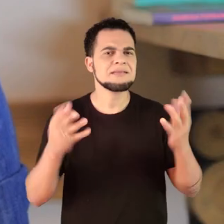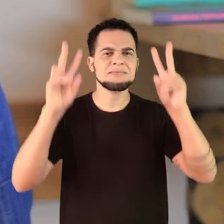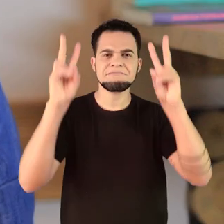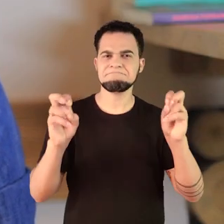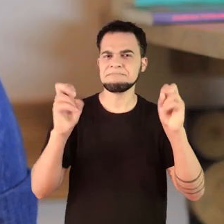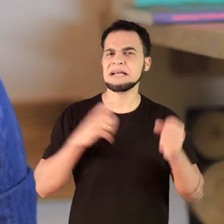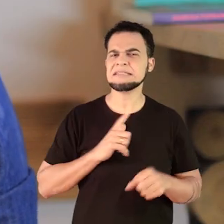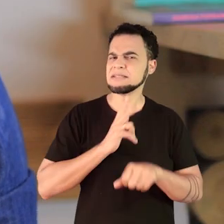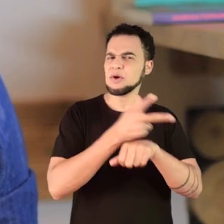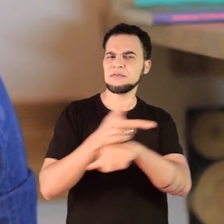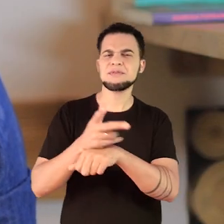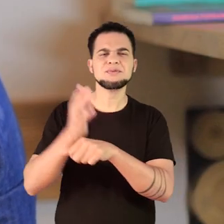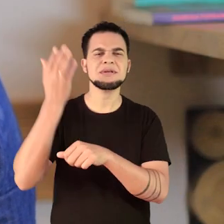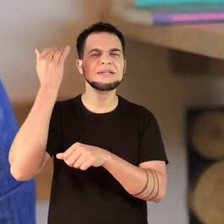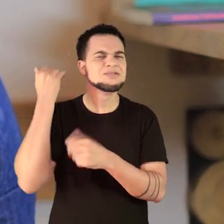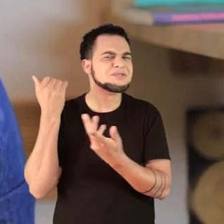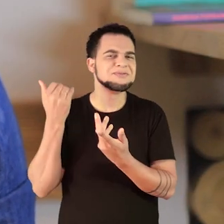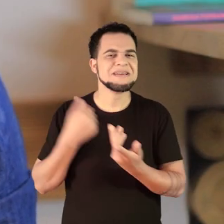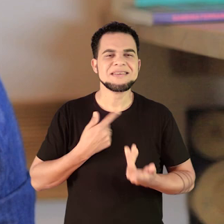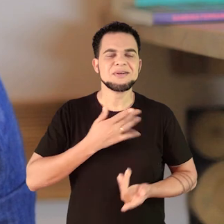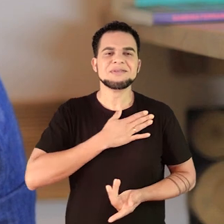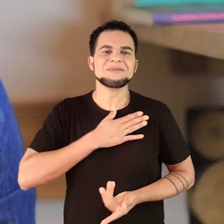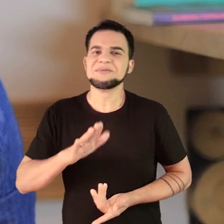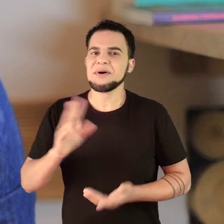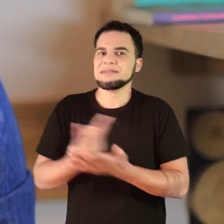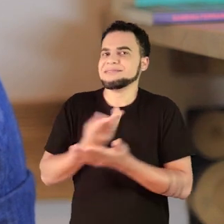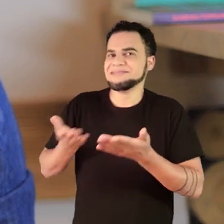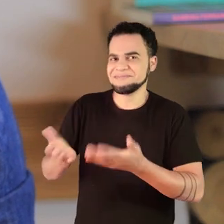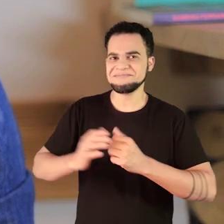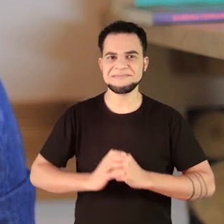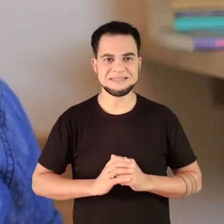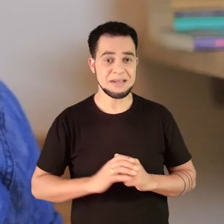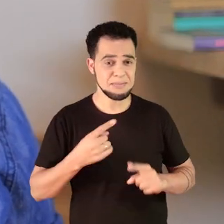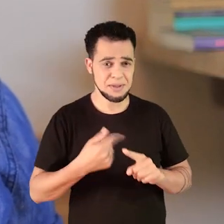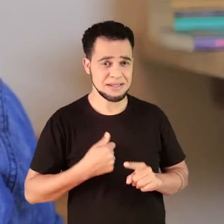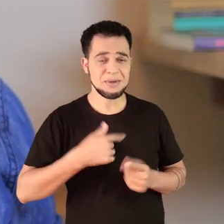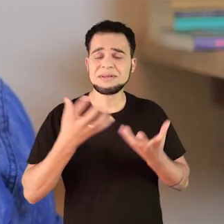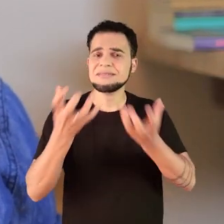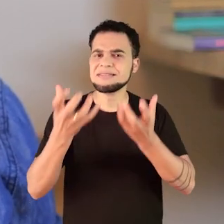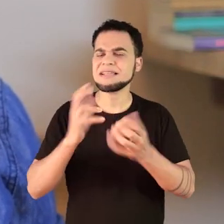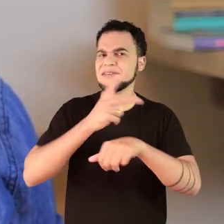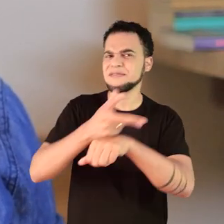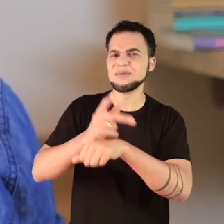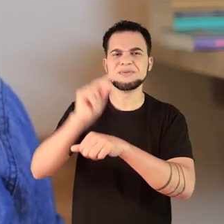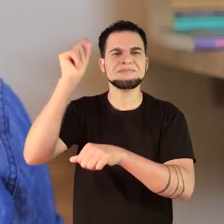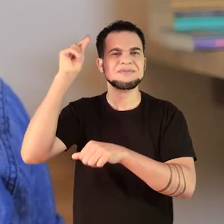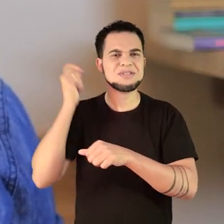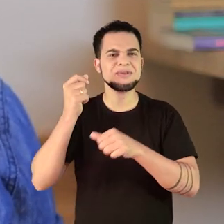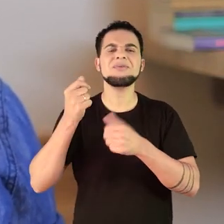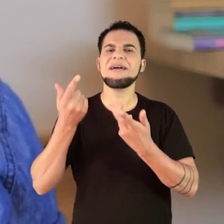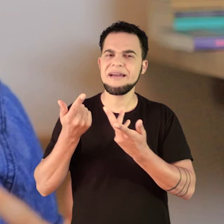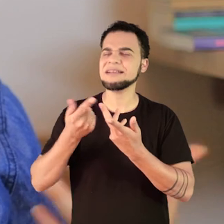Então, é o seguinte, tem um vídeo antigo do canal e eu detesto quando isso acontece, porque eu gostaria que vídeos antigos do